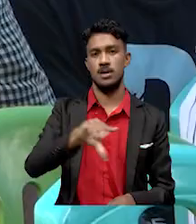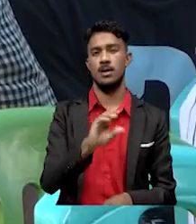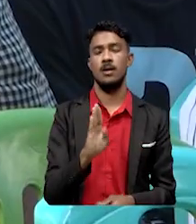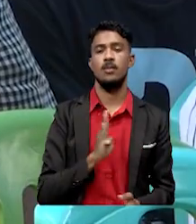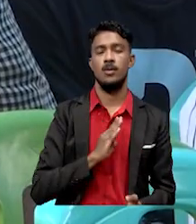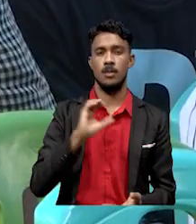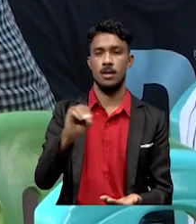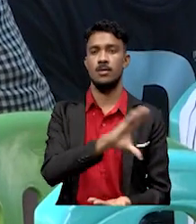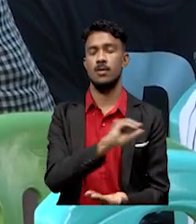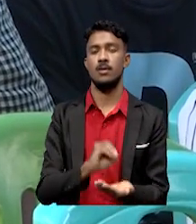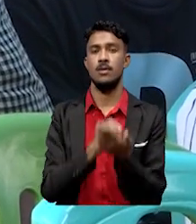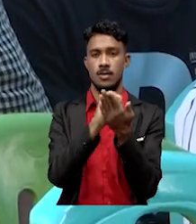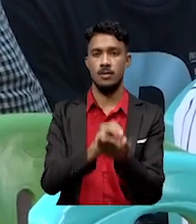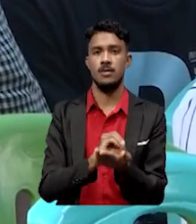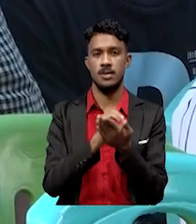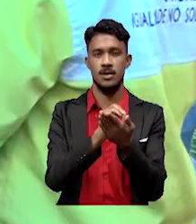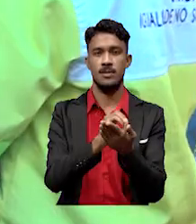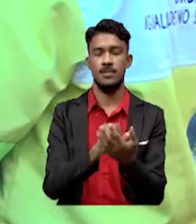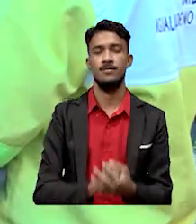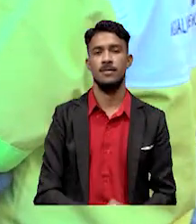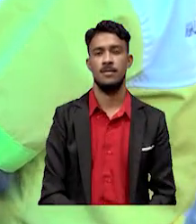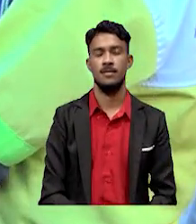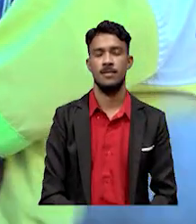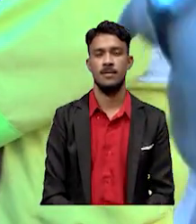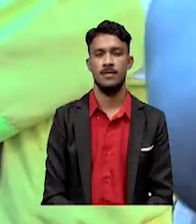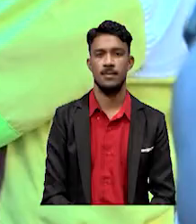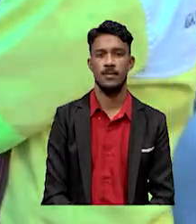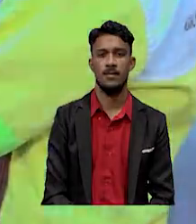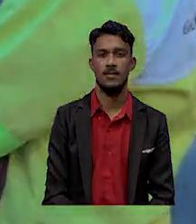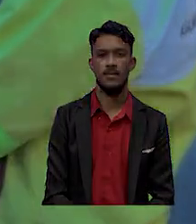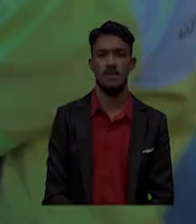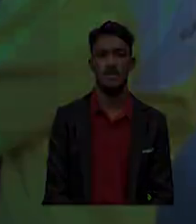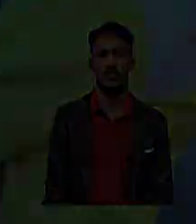region administrativa especial Ikusiambenu. Abraham Amaral, Elo Gaio, Ziamen.